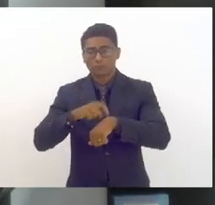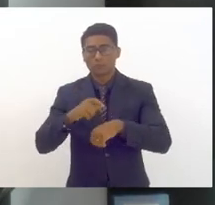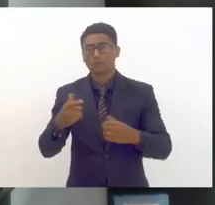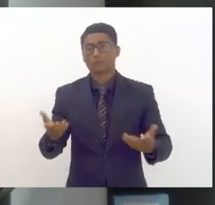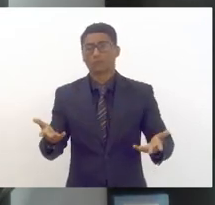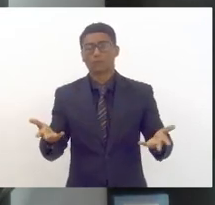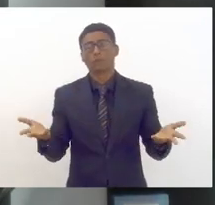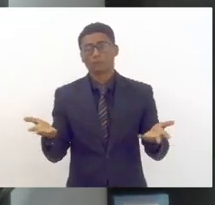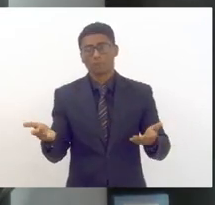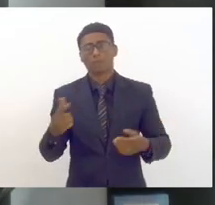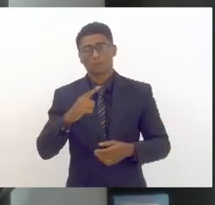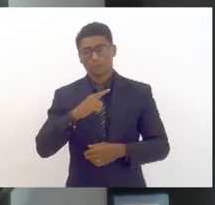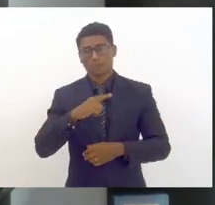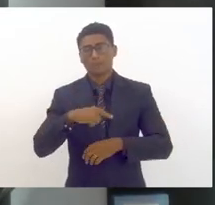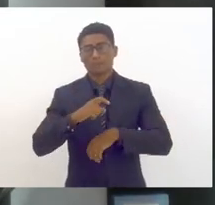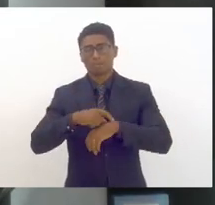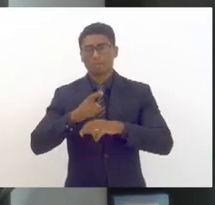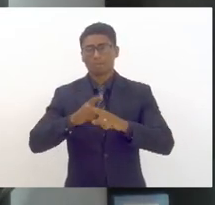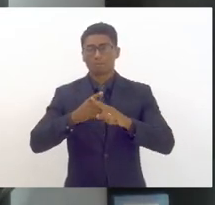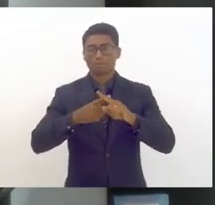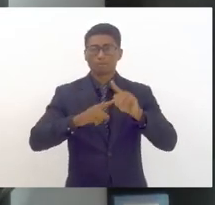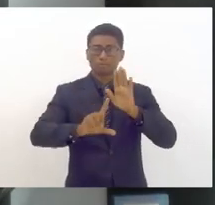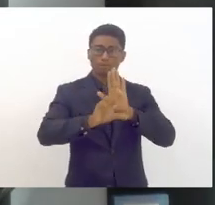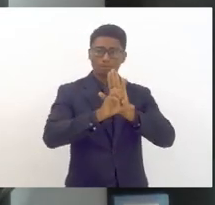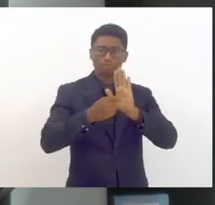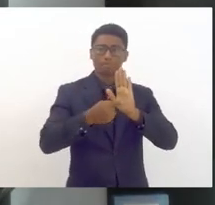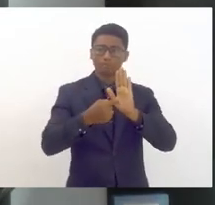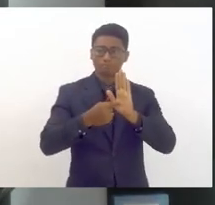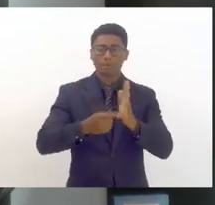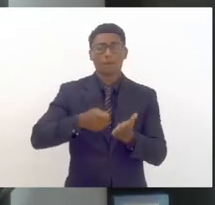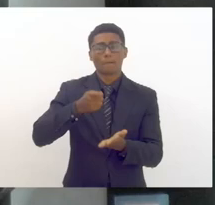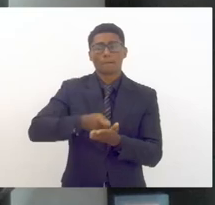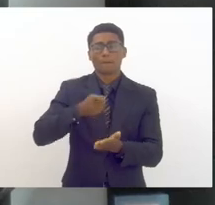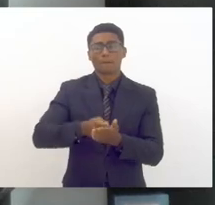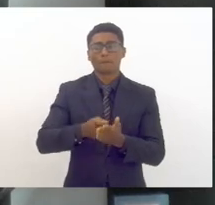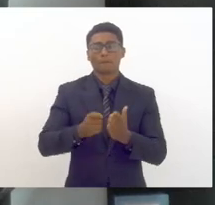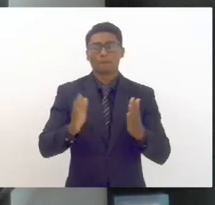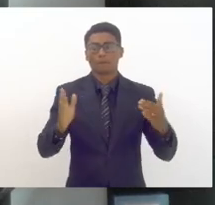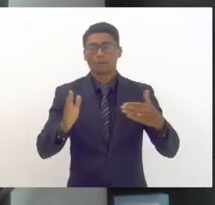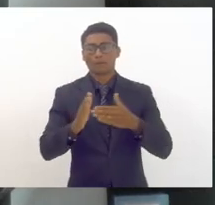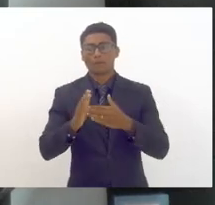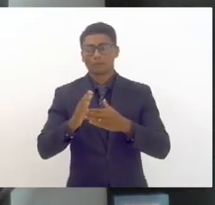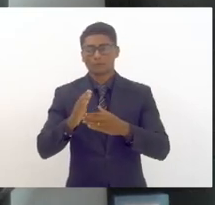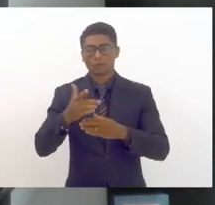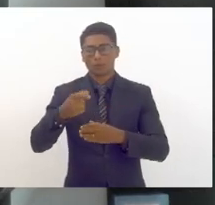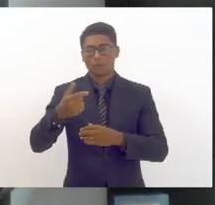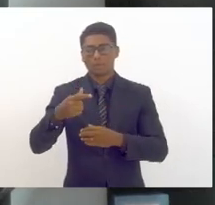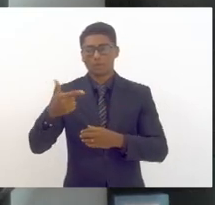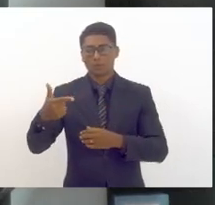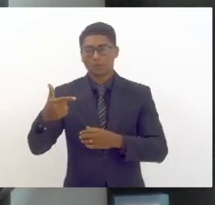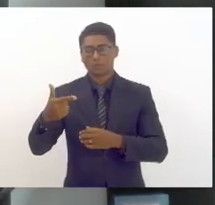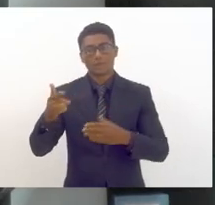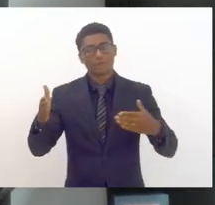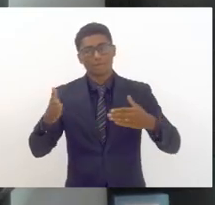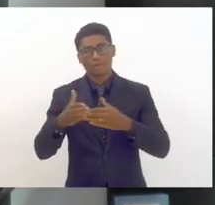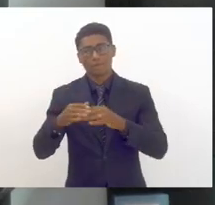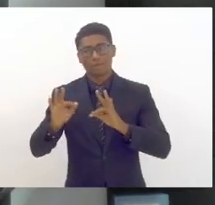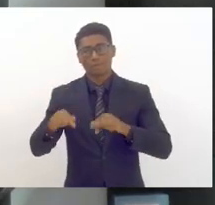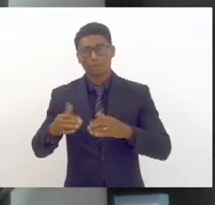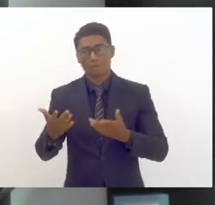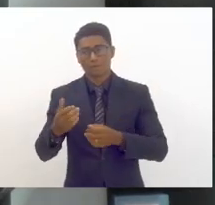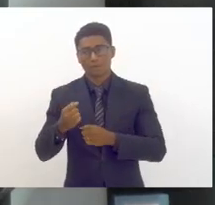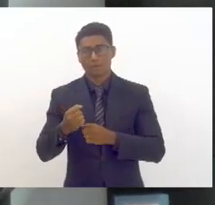em vigor, né, que a lei impõe até final de 2022. Né, para que a gente possa, se